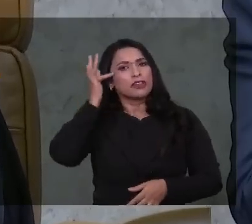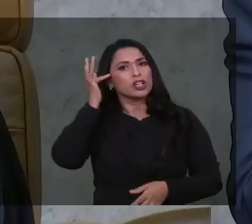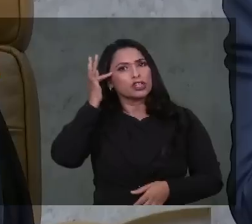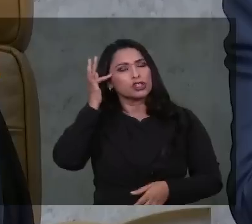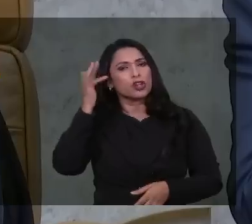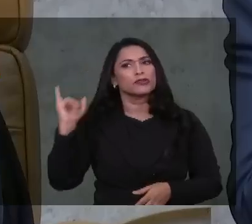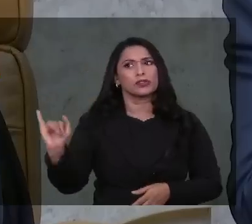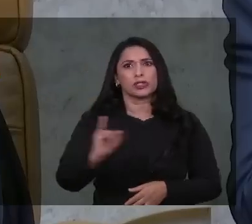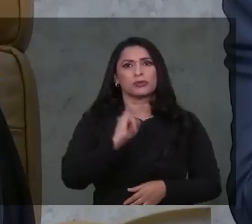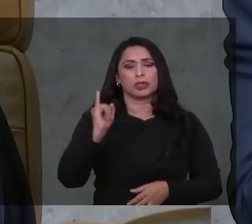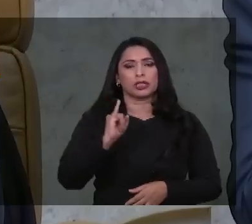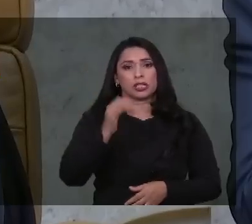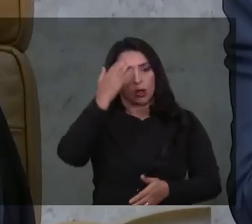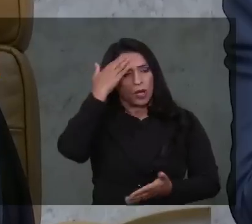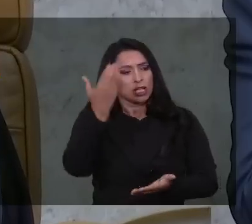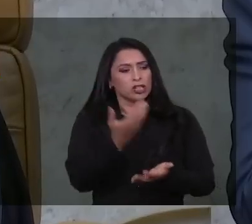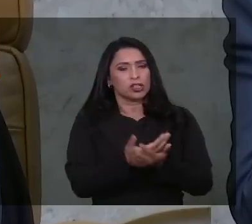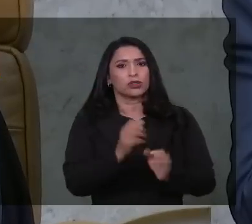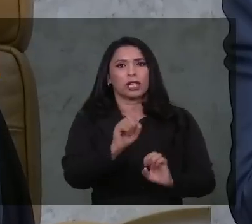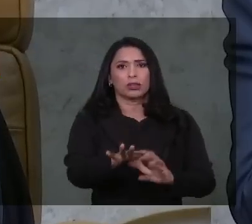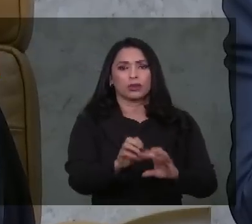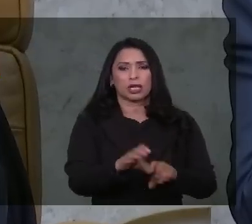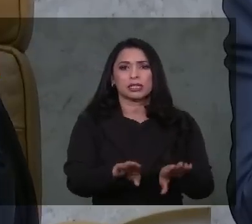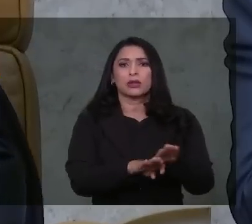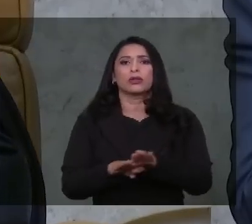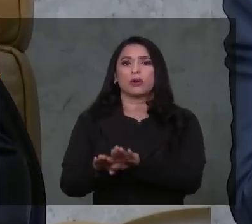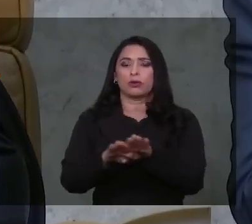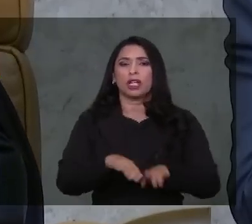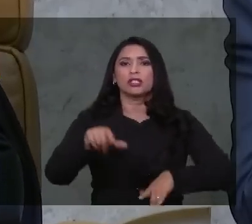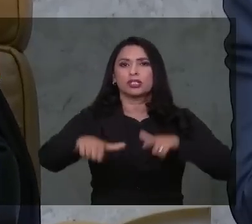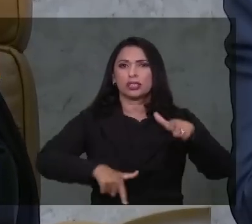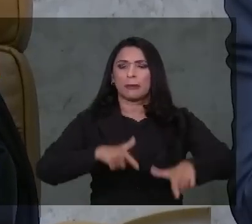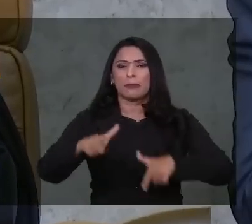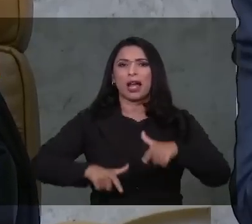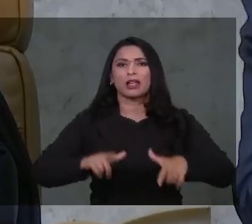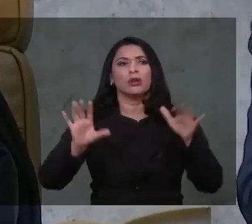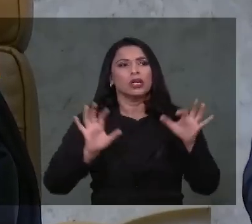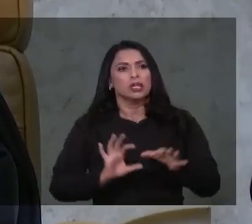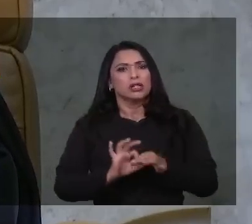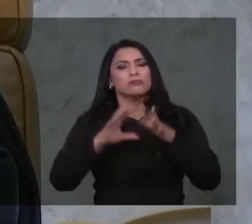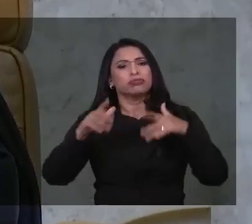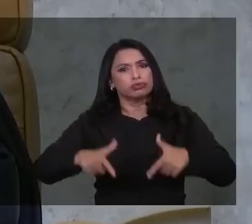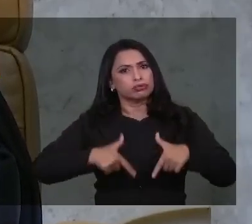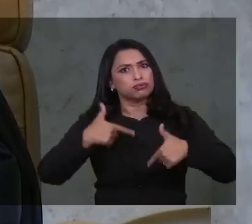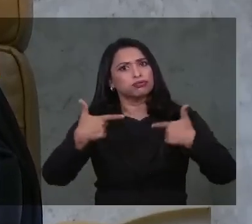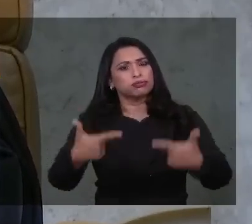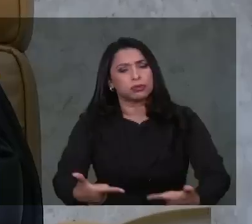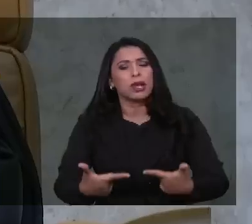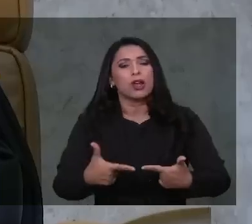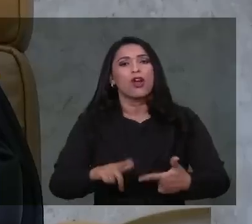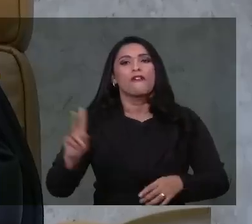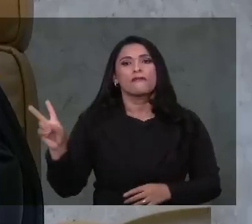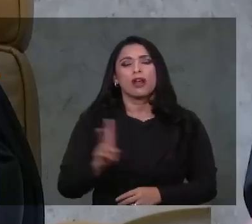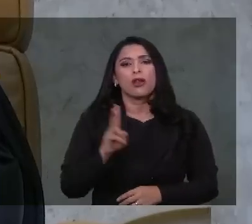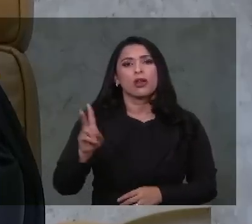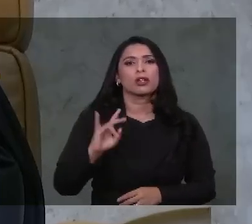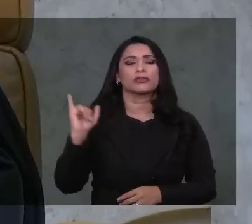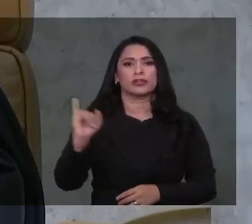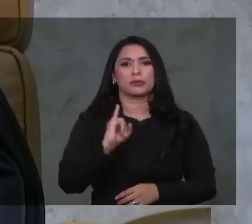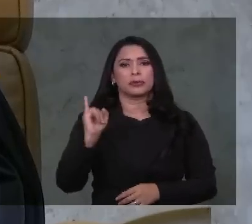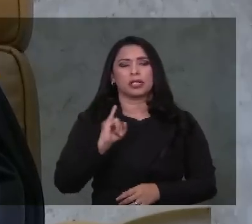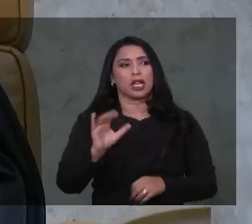na educação, na igualdade, no trabalho e na livre iniciativa como valores políticos fundamentais e no